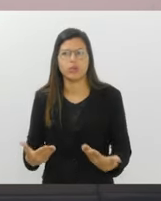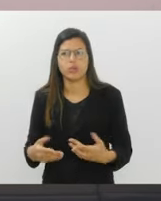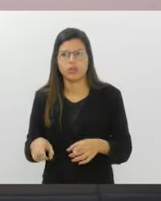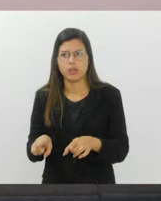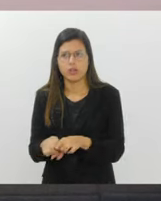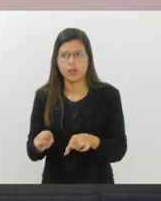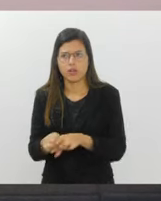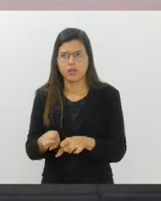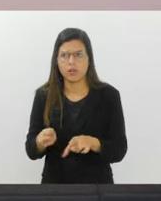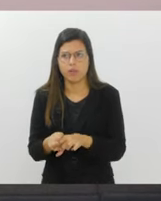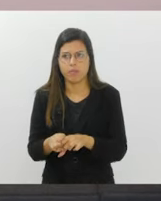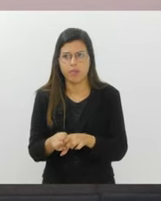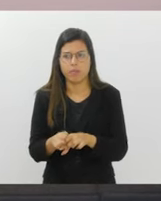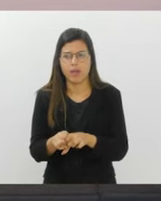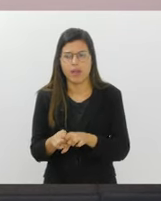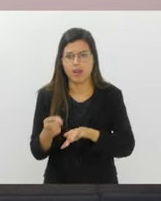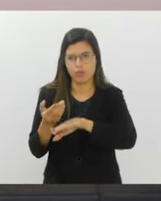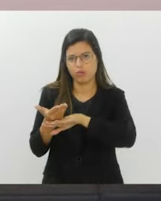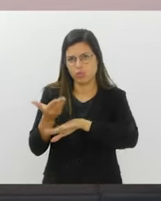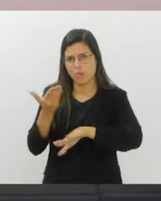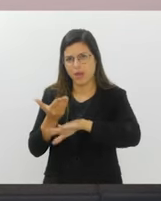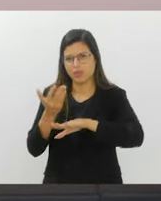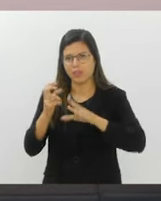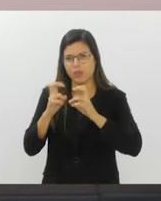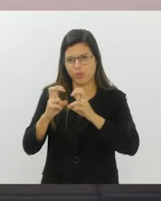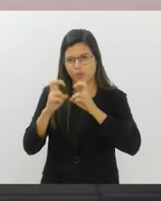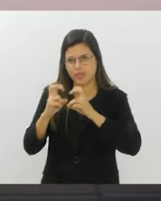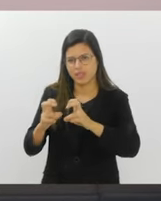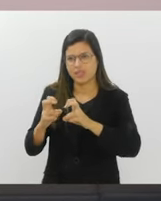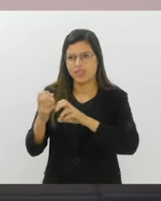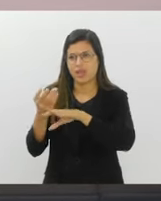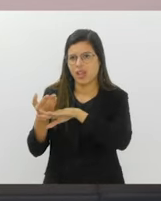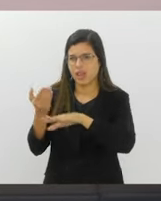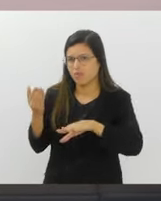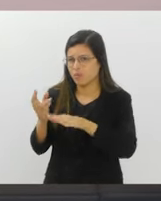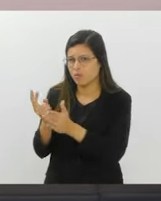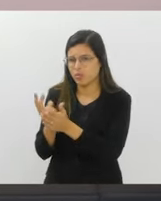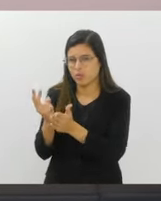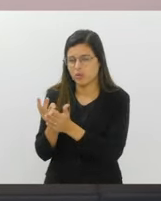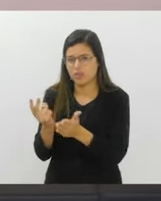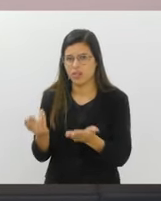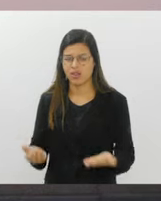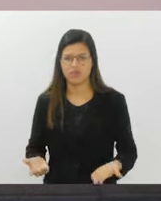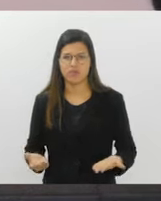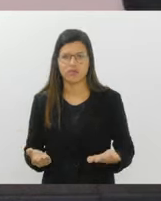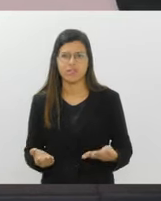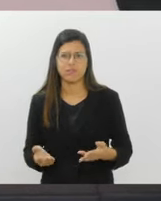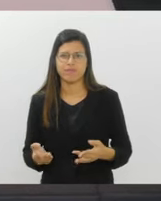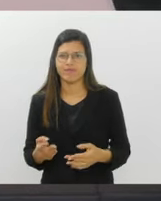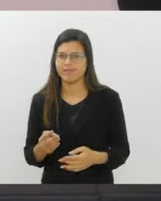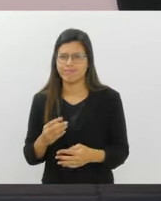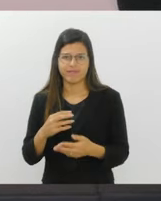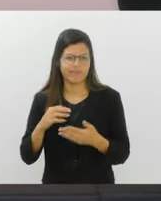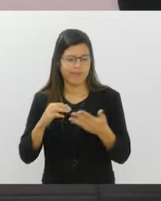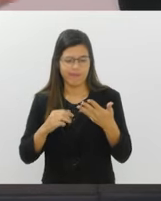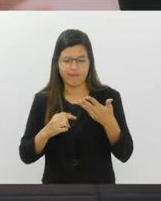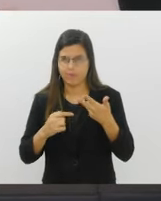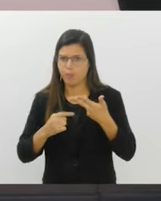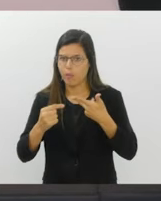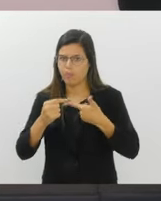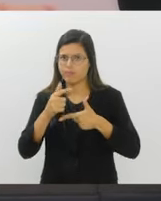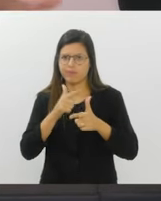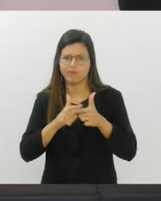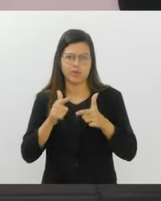entre os trens e estação continuavam, o degrau também, enfim, toda sorte de problemas que